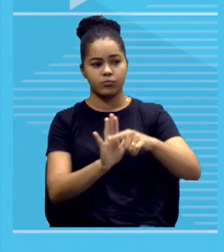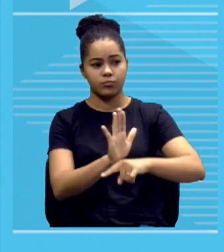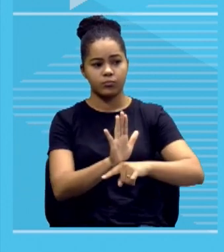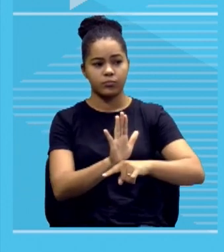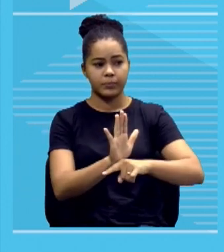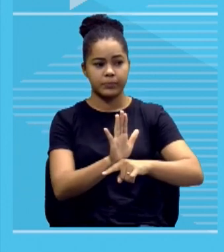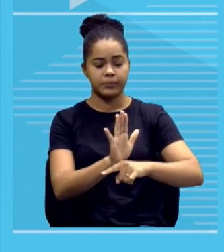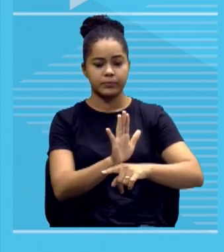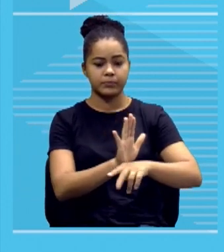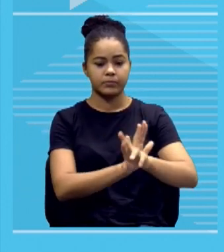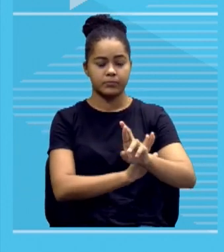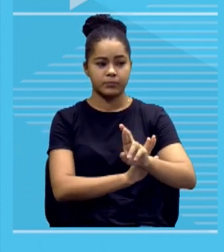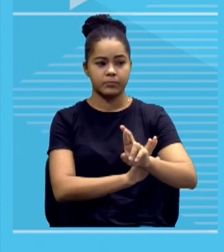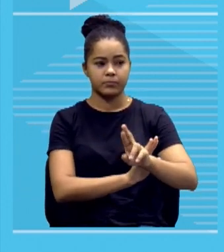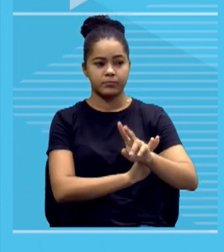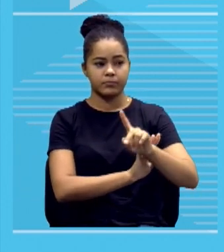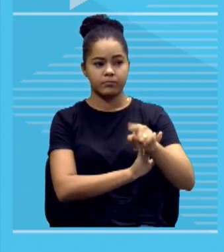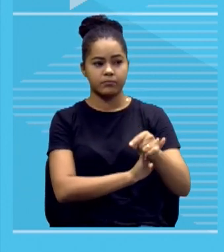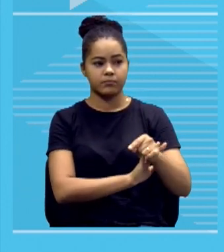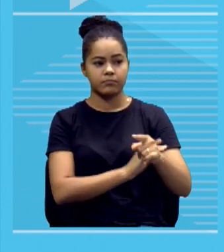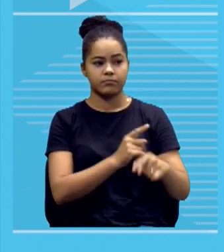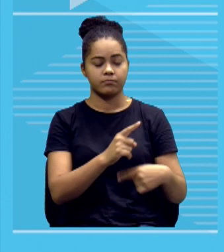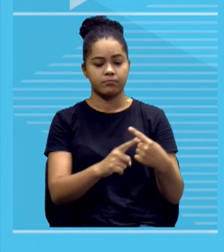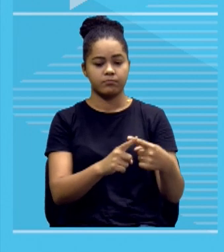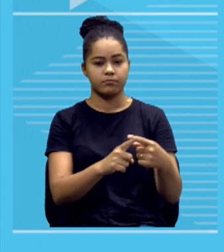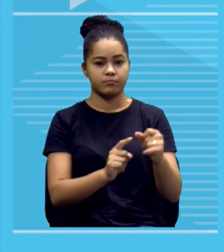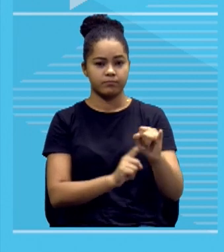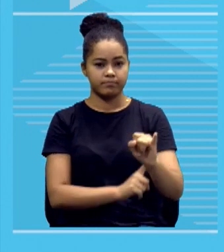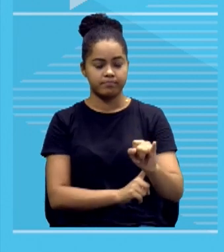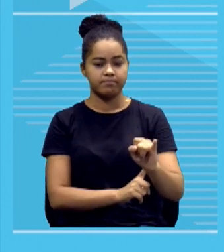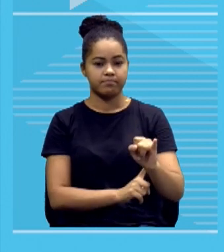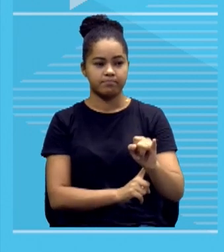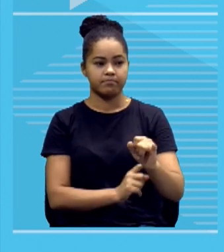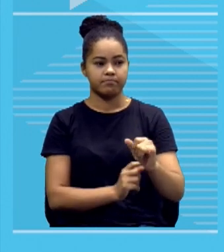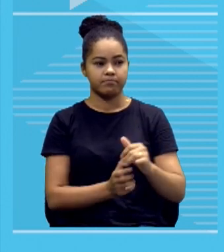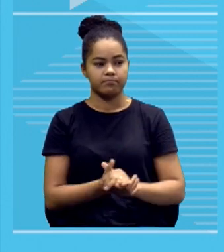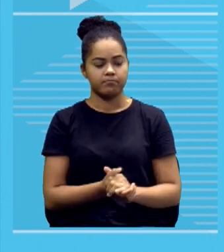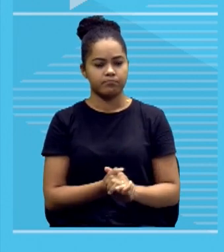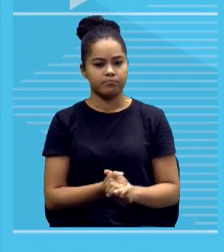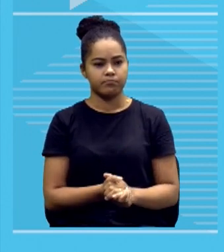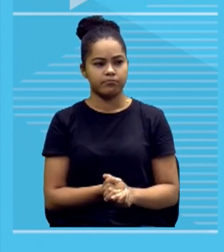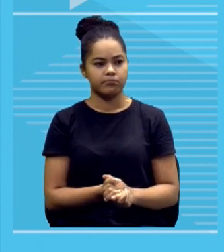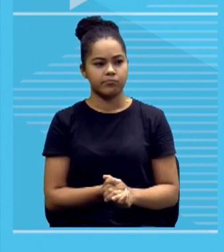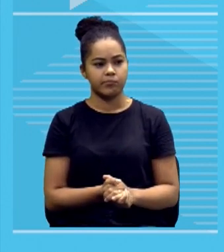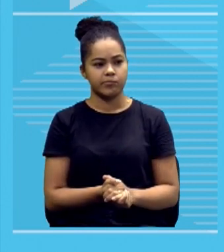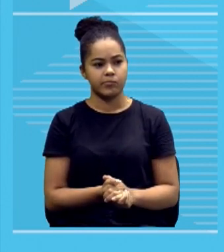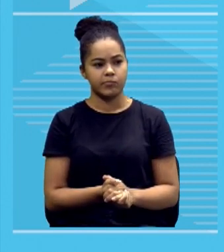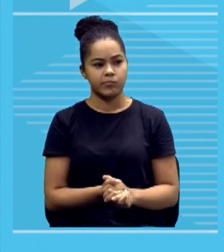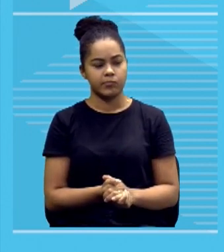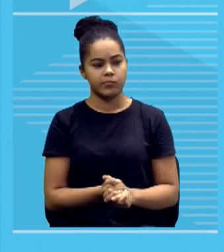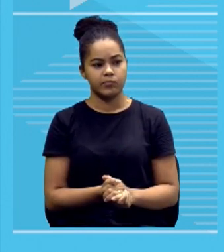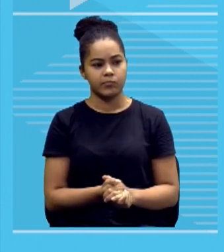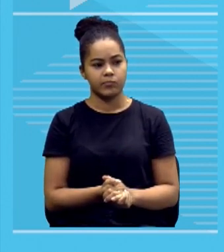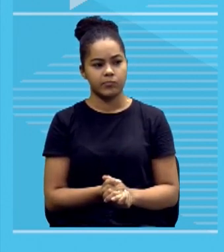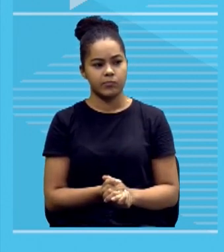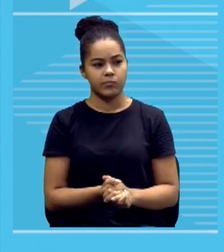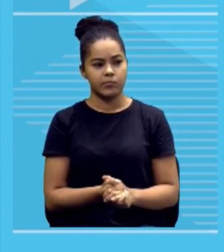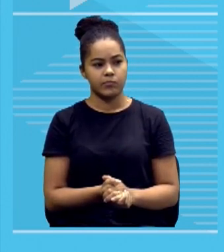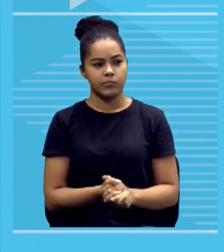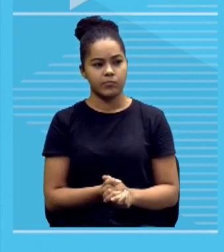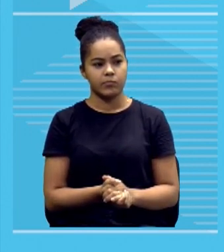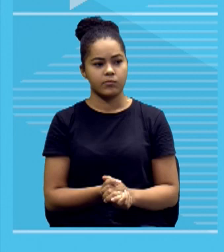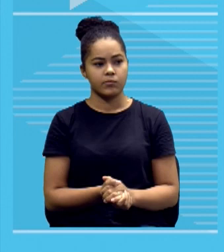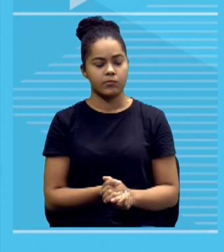menos R' vezes I. Por quê? Porque na força, na equação do